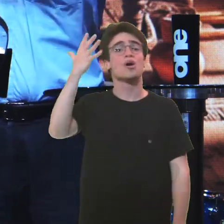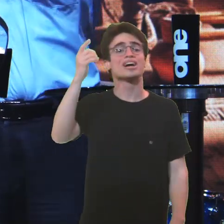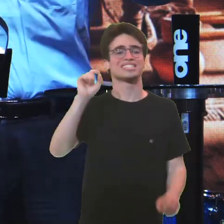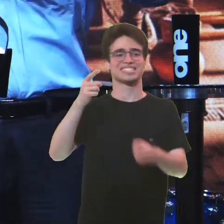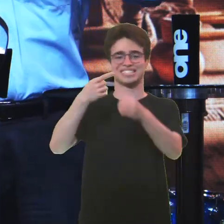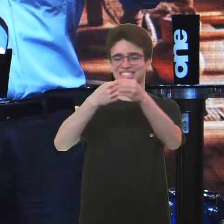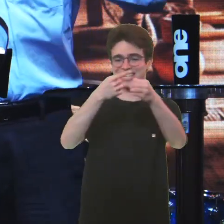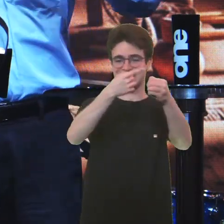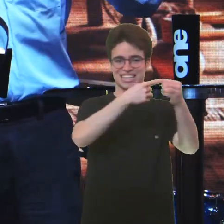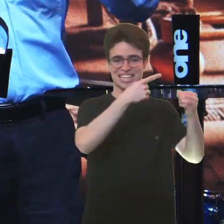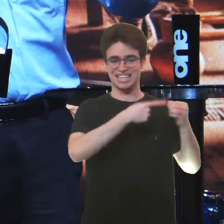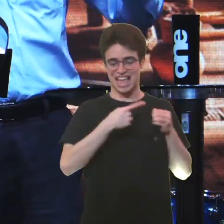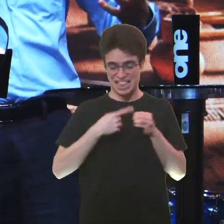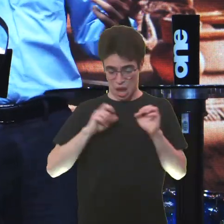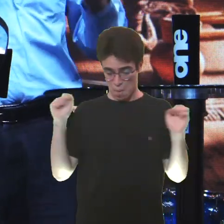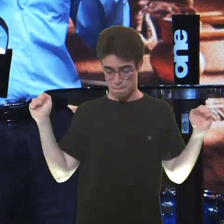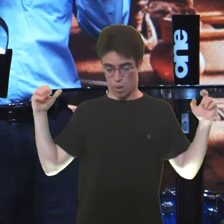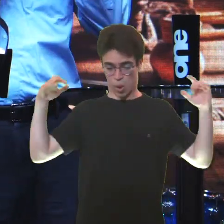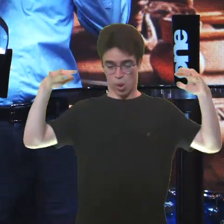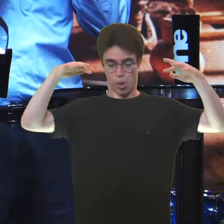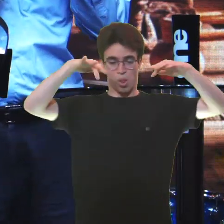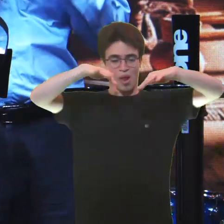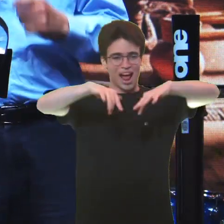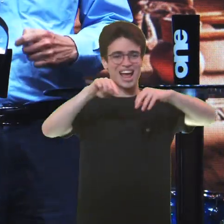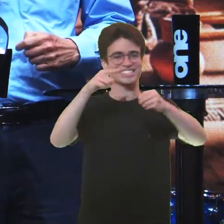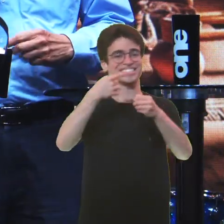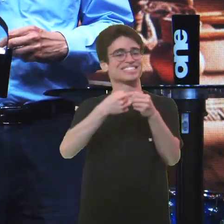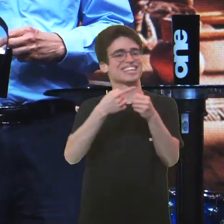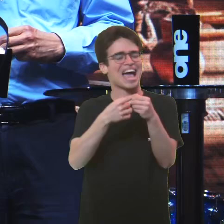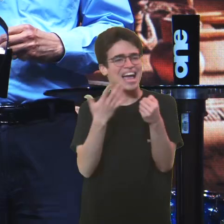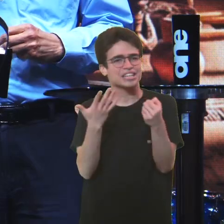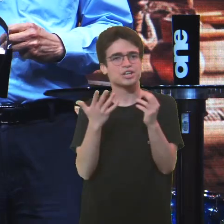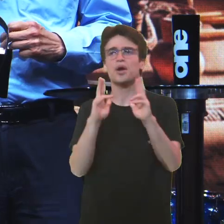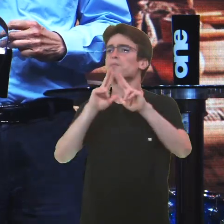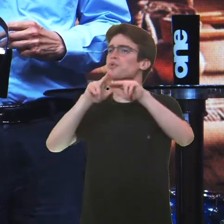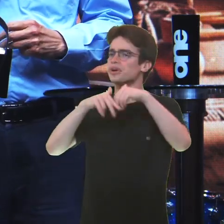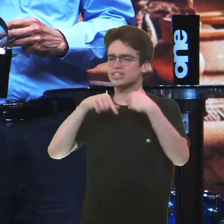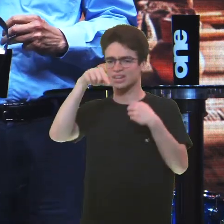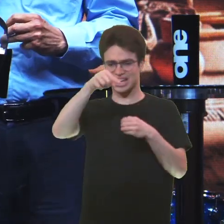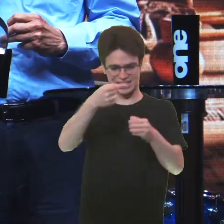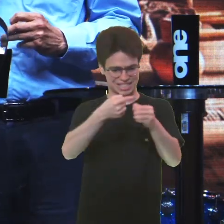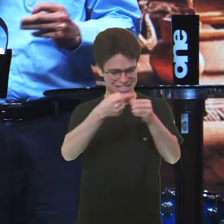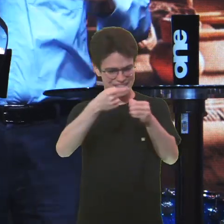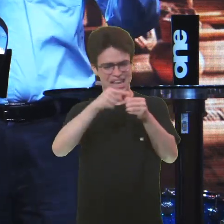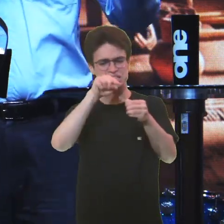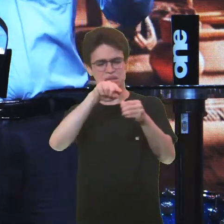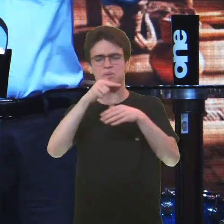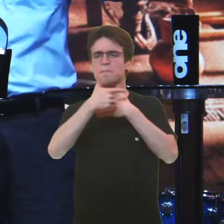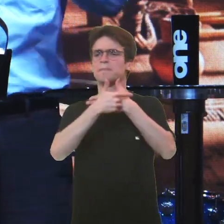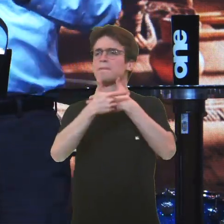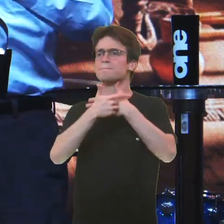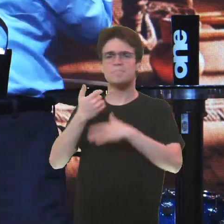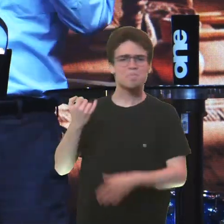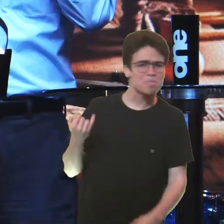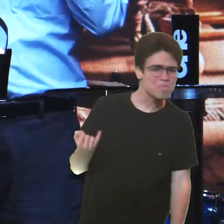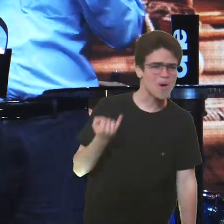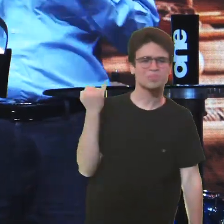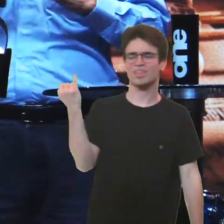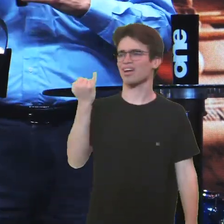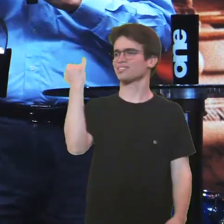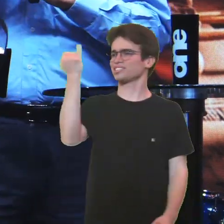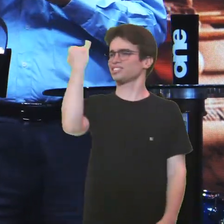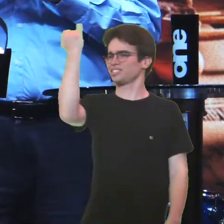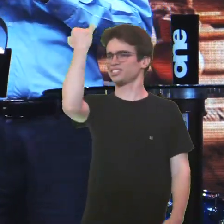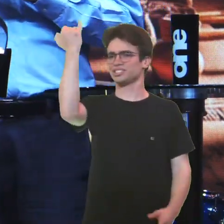eso es que las ciudades cobran un papel muy E é importante. por isso que as cidades têm um papel tão importante. Y es que en las ciudades E é